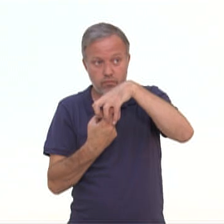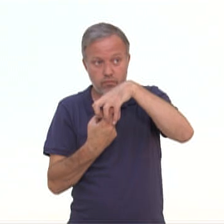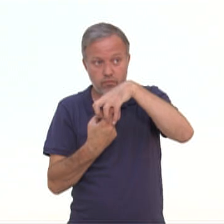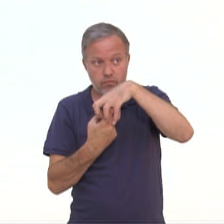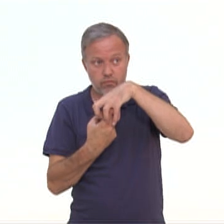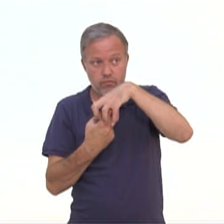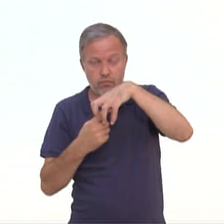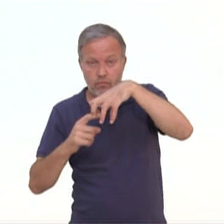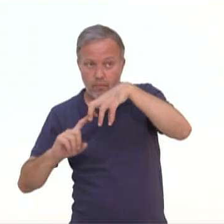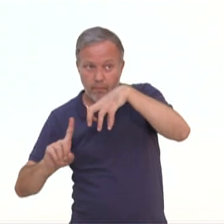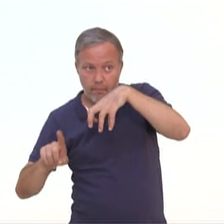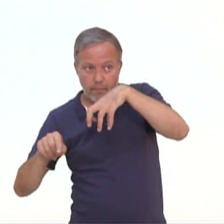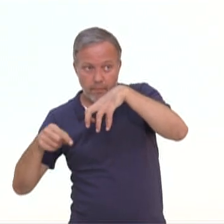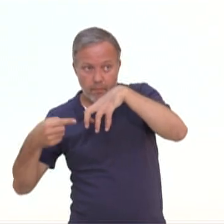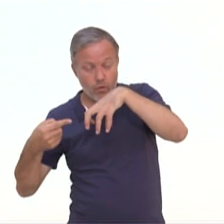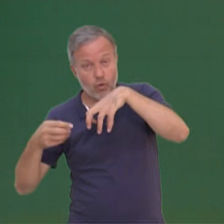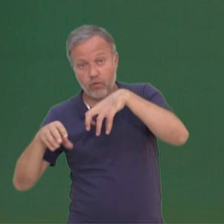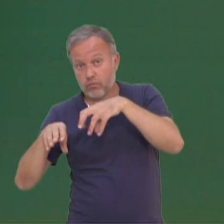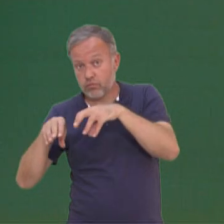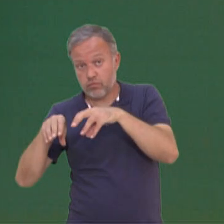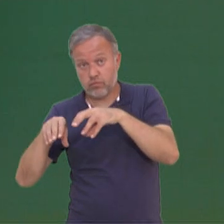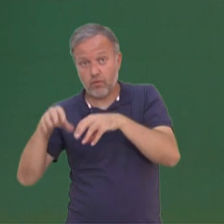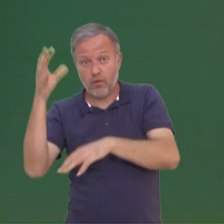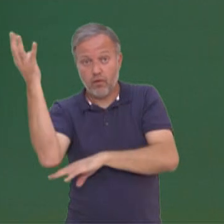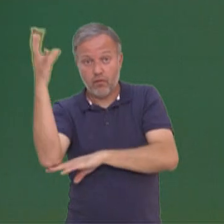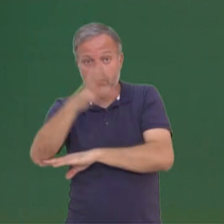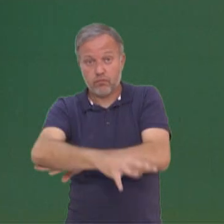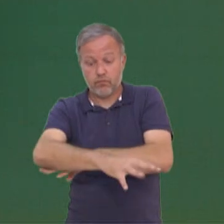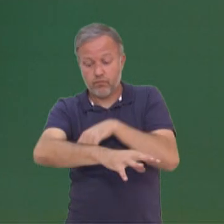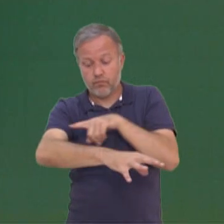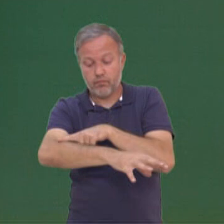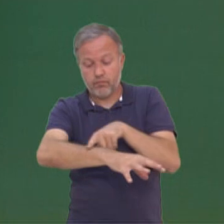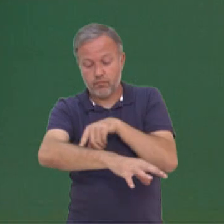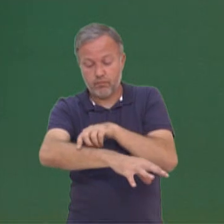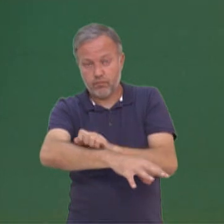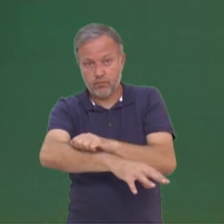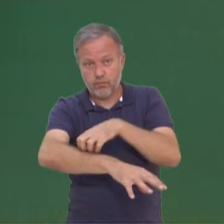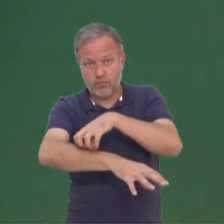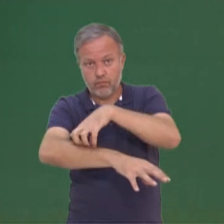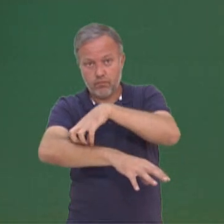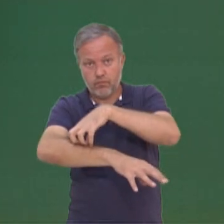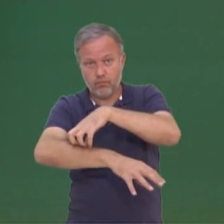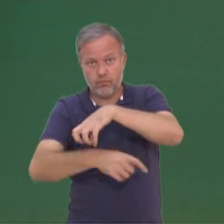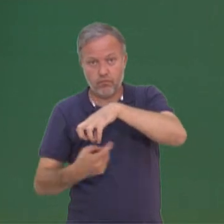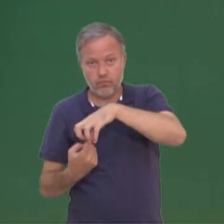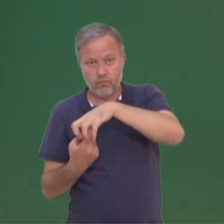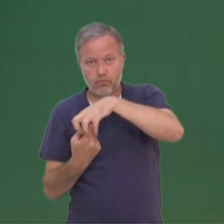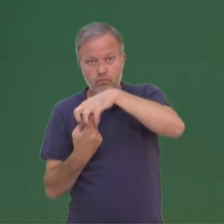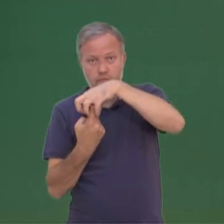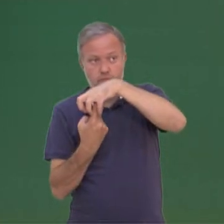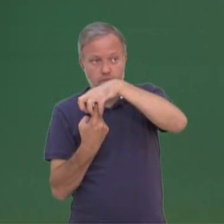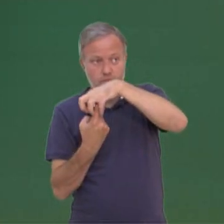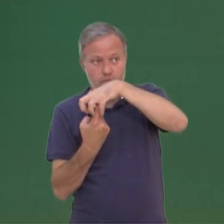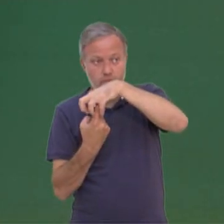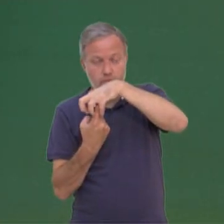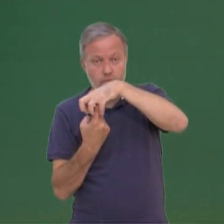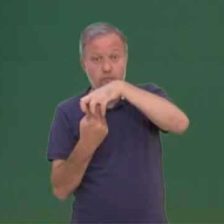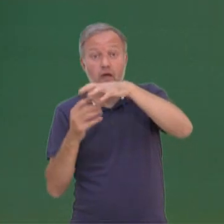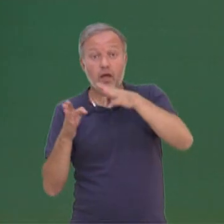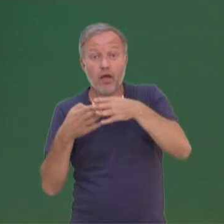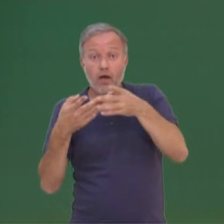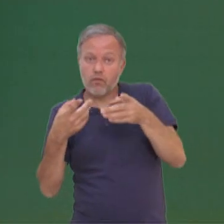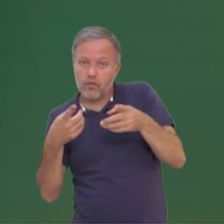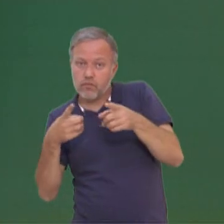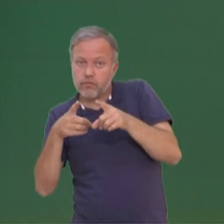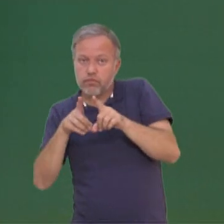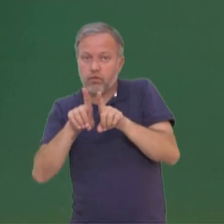esse basidiocarpo, que lá na ponta produz esporos. E tem vários tamanhos, vários tipos, vários formatos. A maior parte